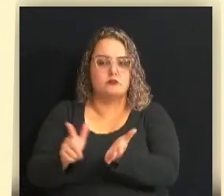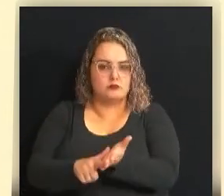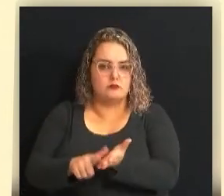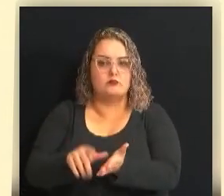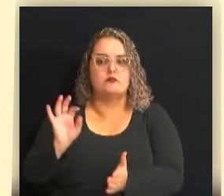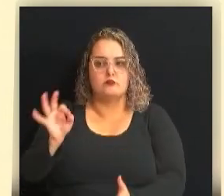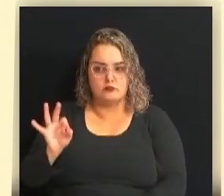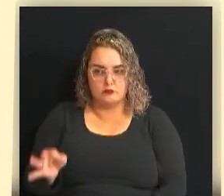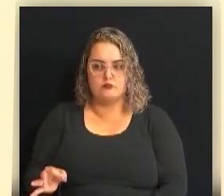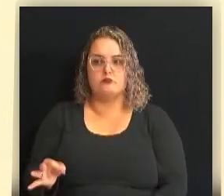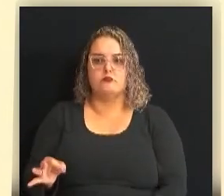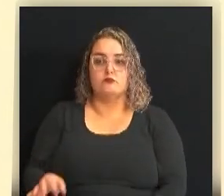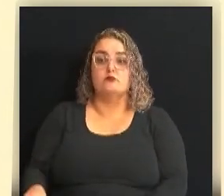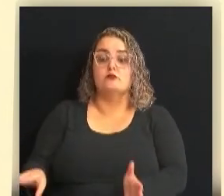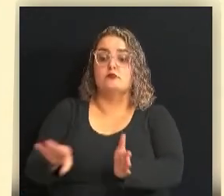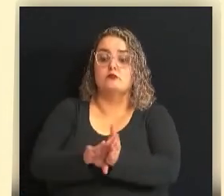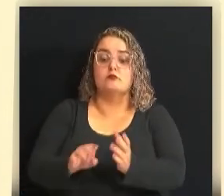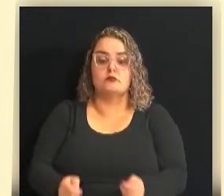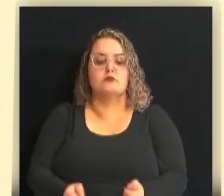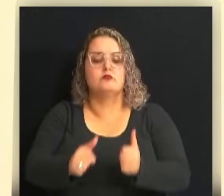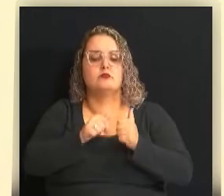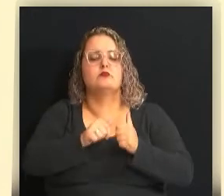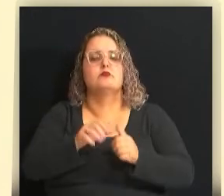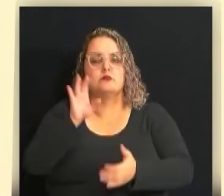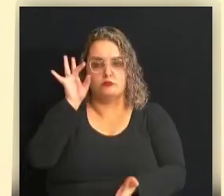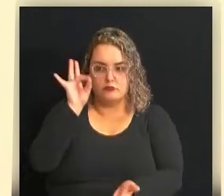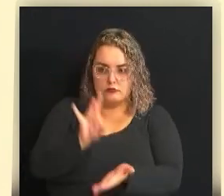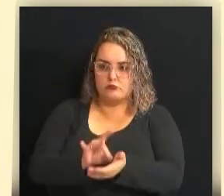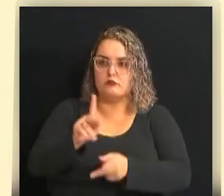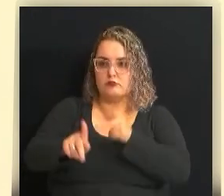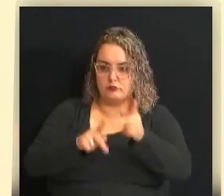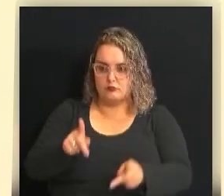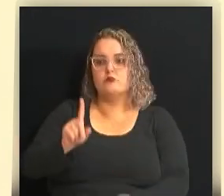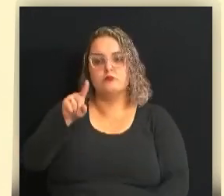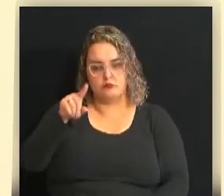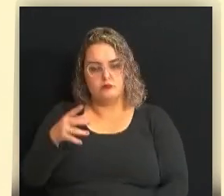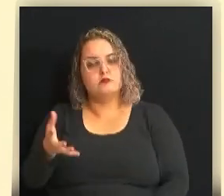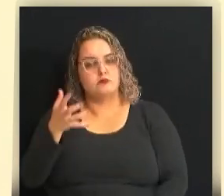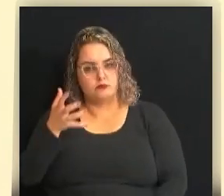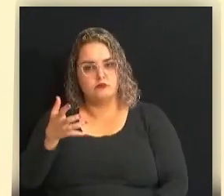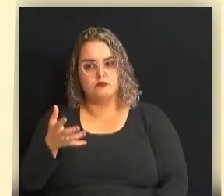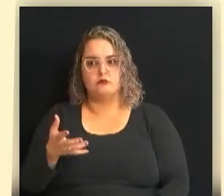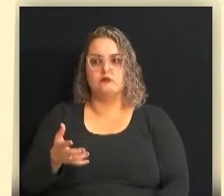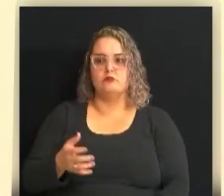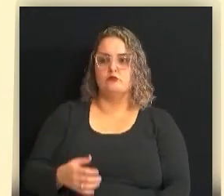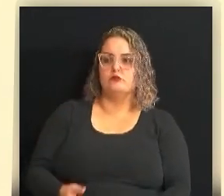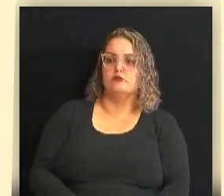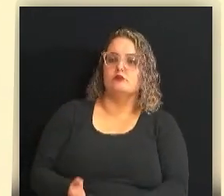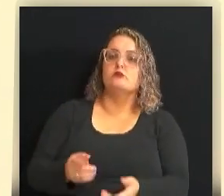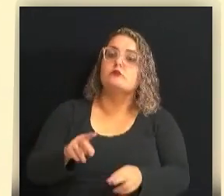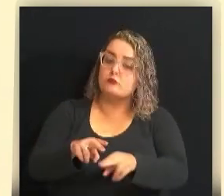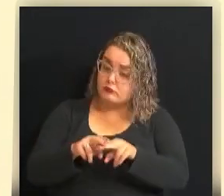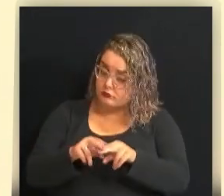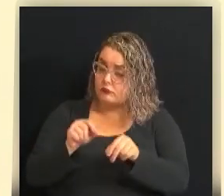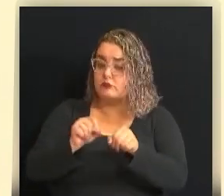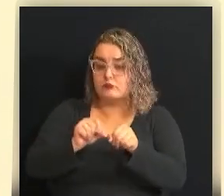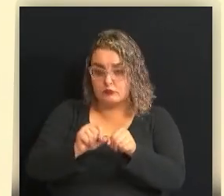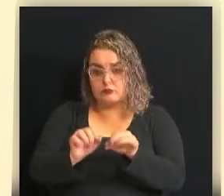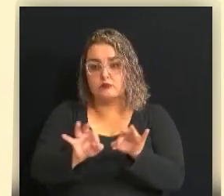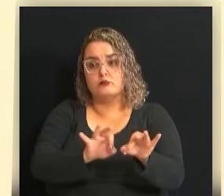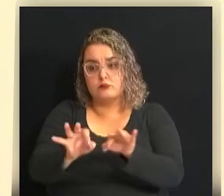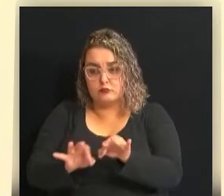isso saia do Papel sai a contente e venha beneficiar realmente a população é isso que nós pretendemos é isso que nós queremos